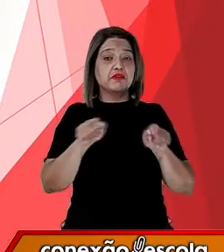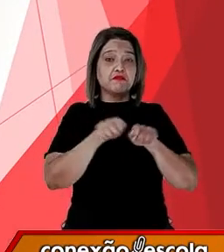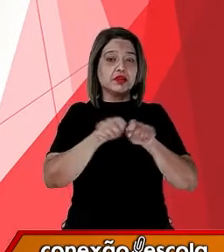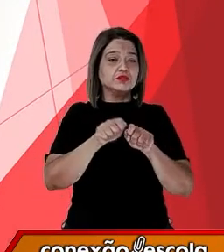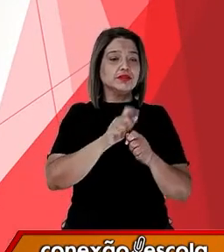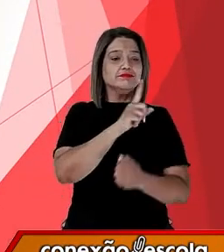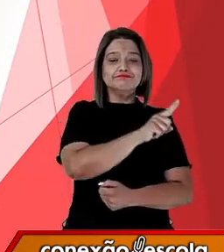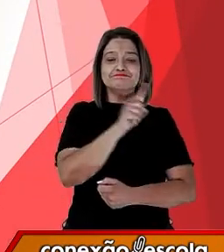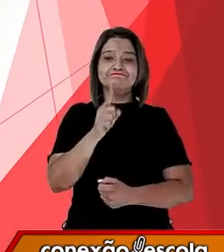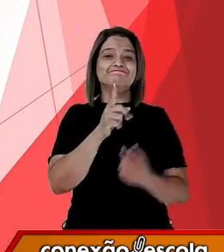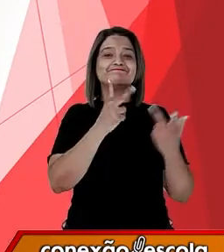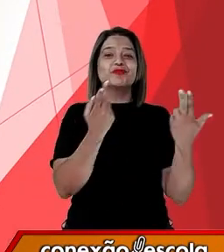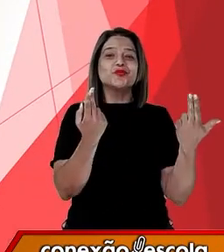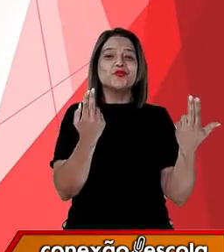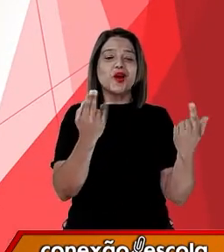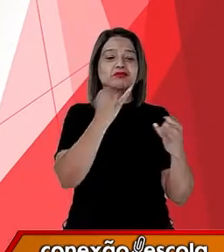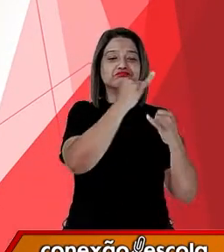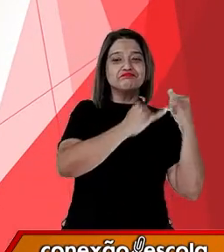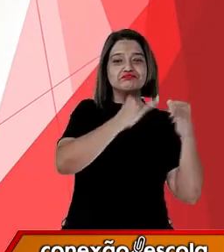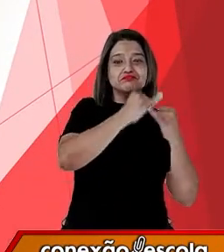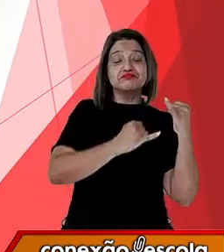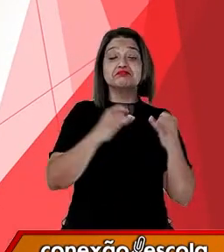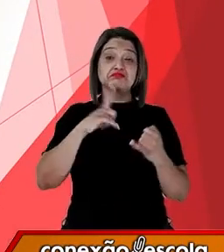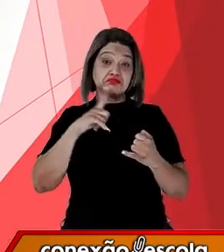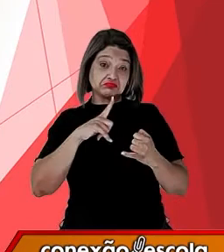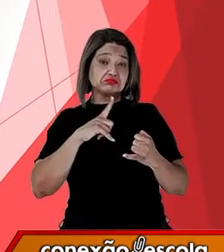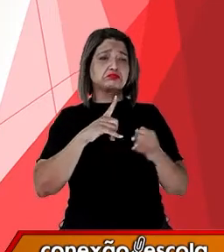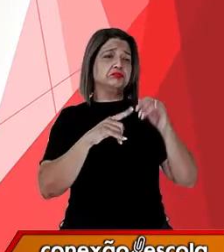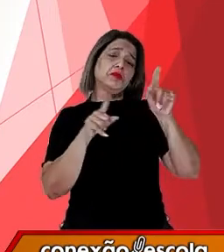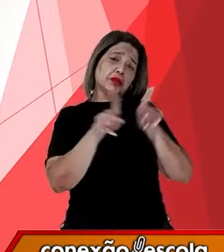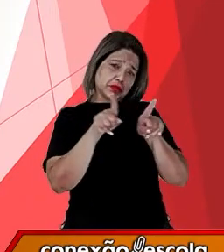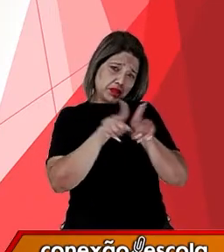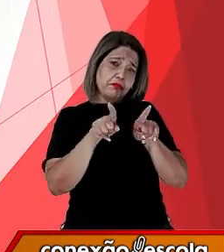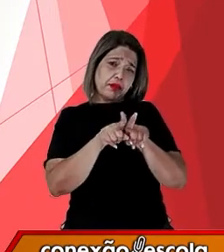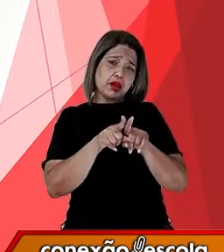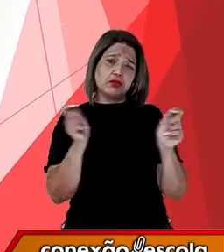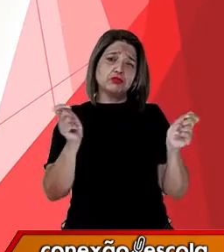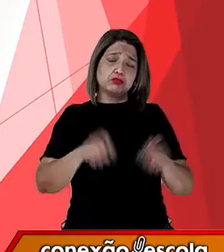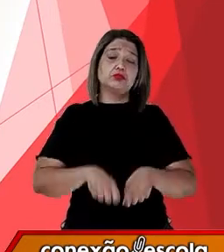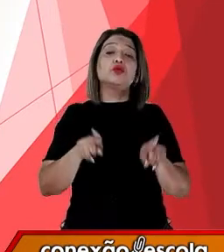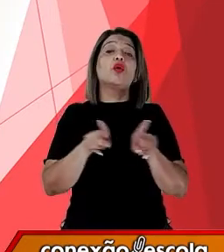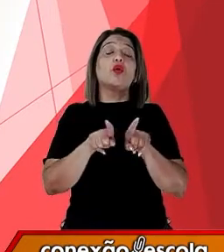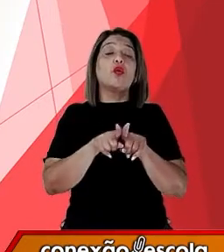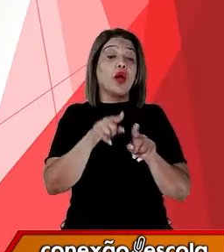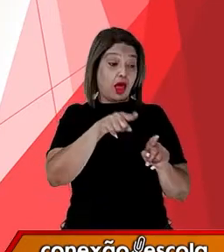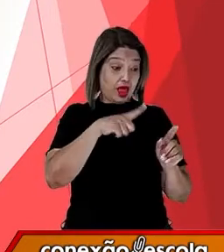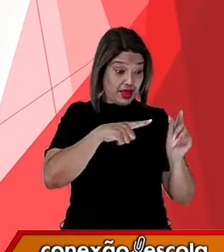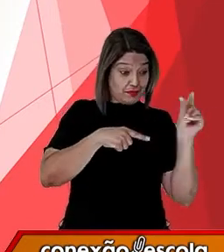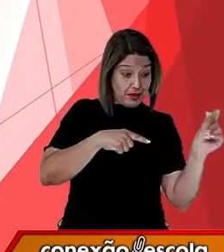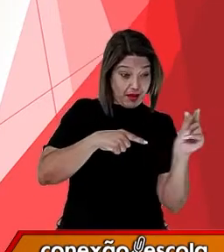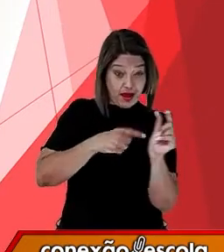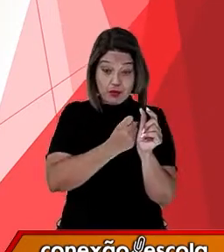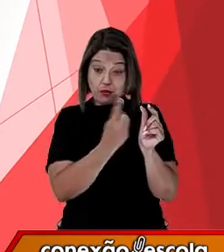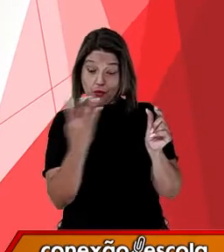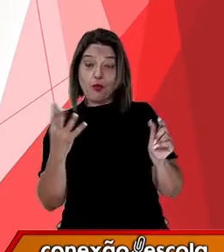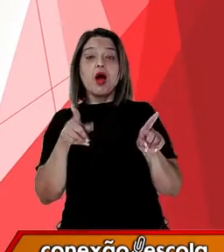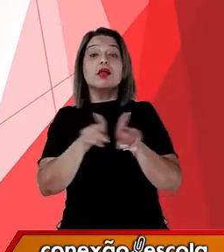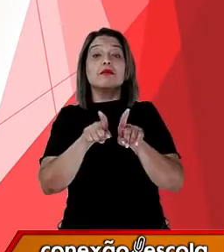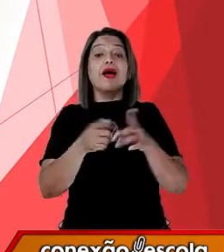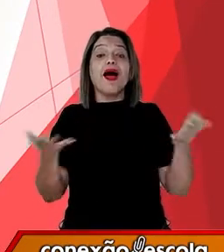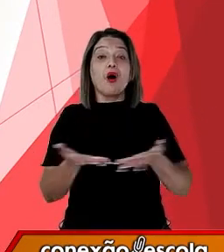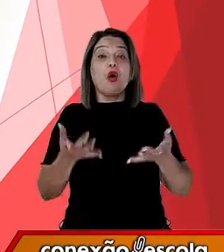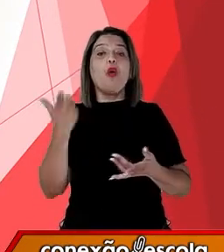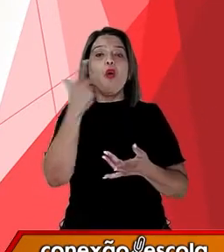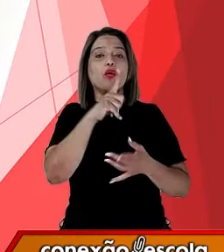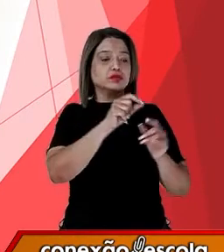quadriculada especial. Eu tenho uma malha quadriculada com um quadradinho pequeno e para ampliação eu tenho uma malha quadriculada de um tamanho maior